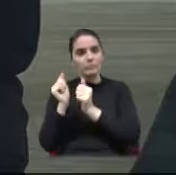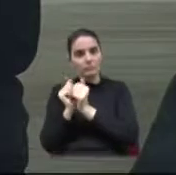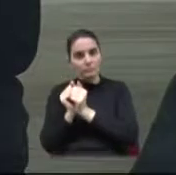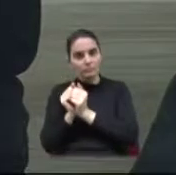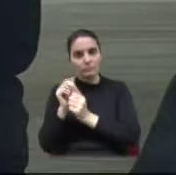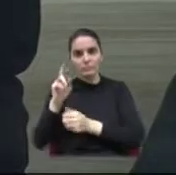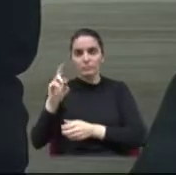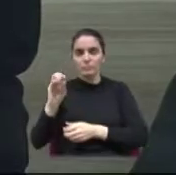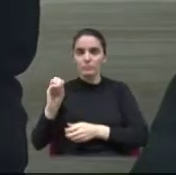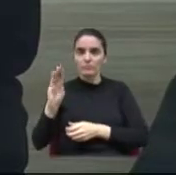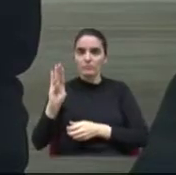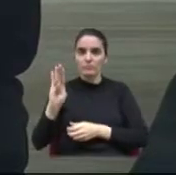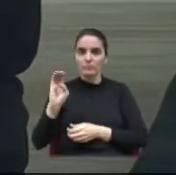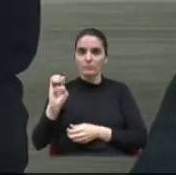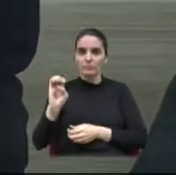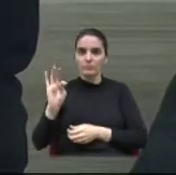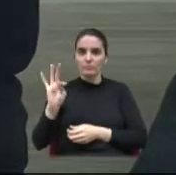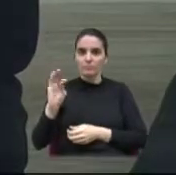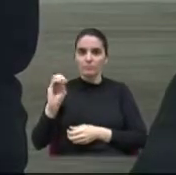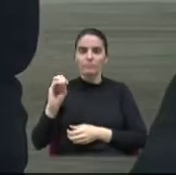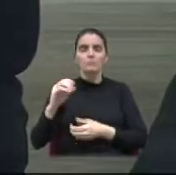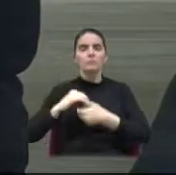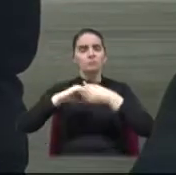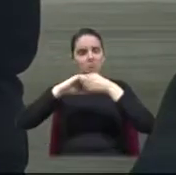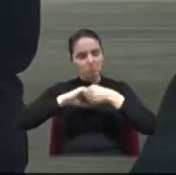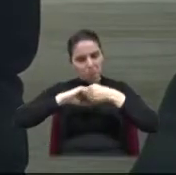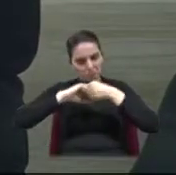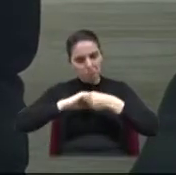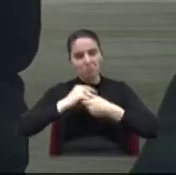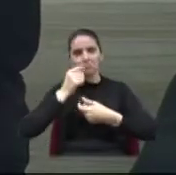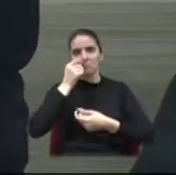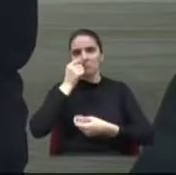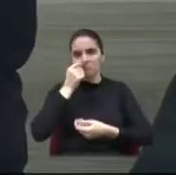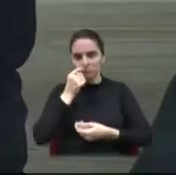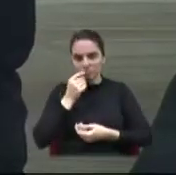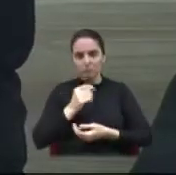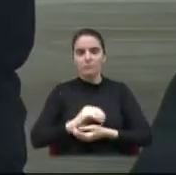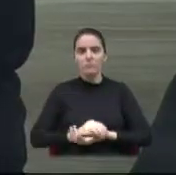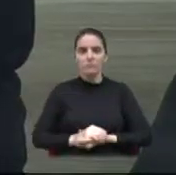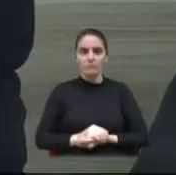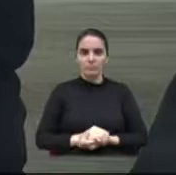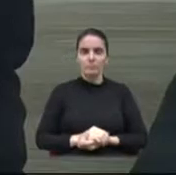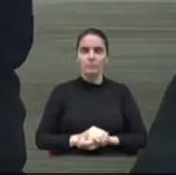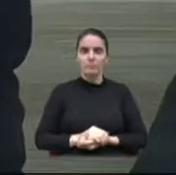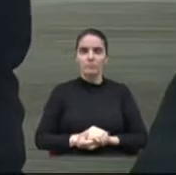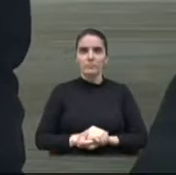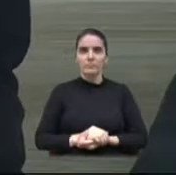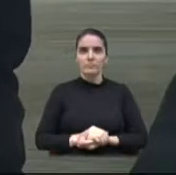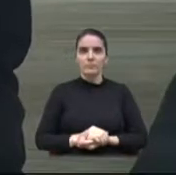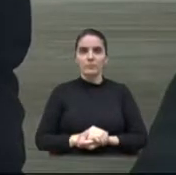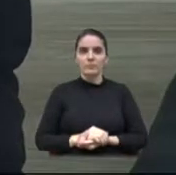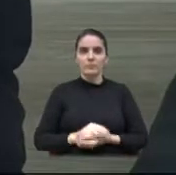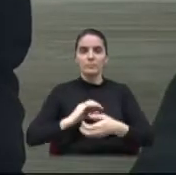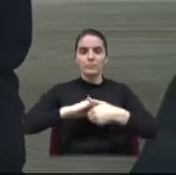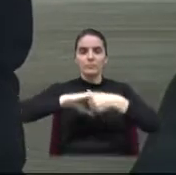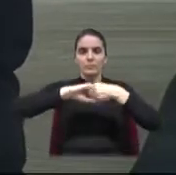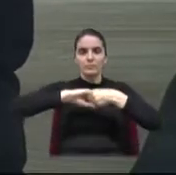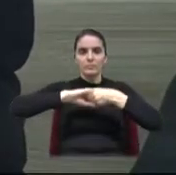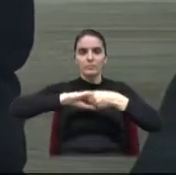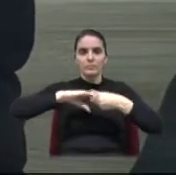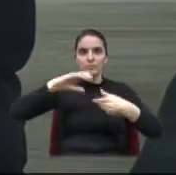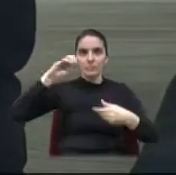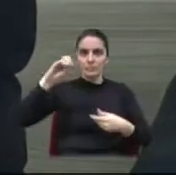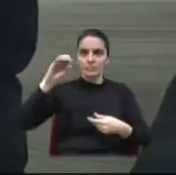de Andréia. Parabéns, Estevão. Parabéns à OAB